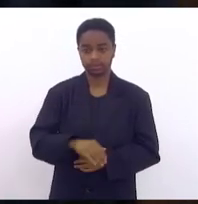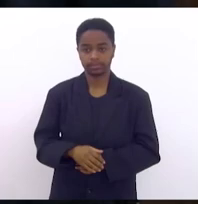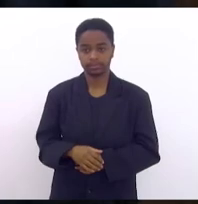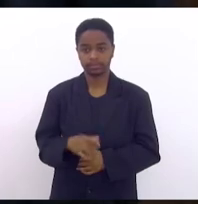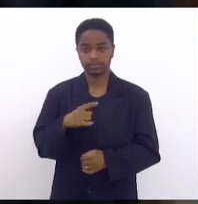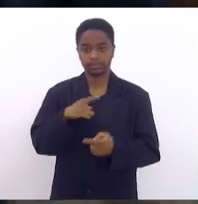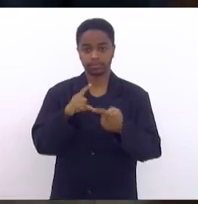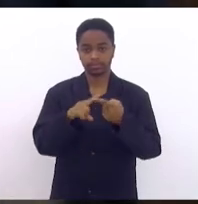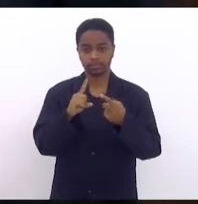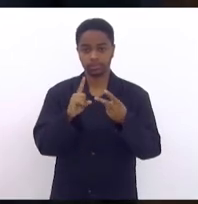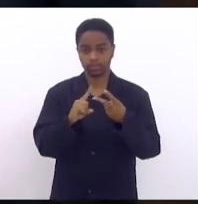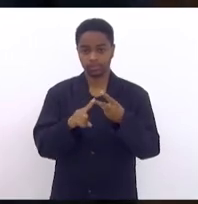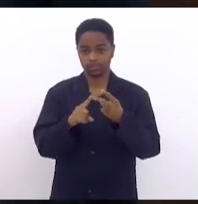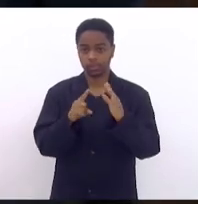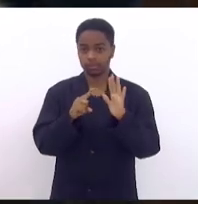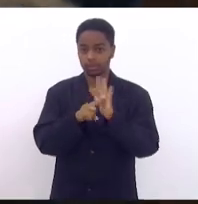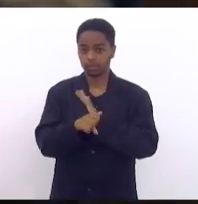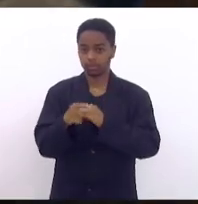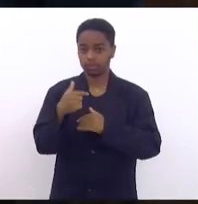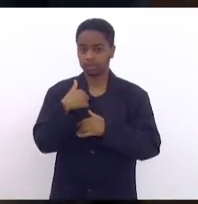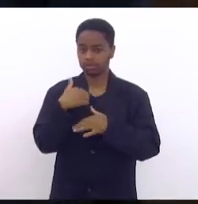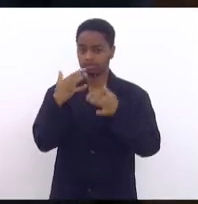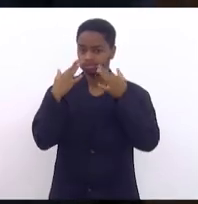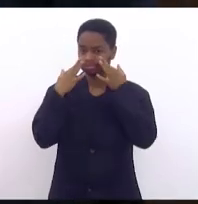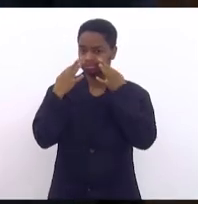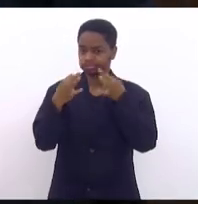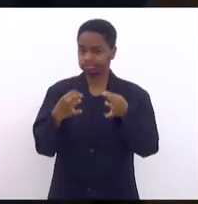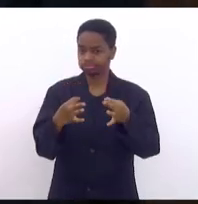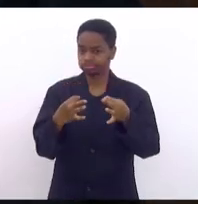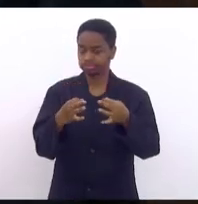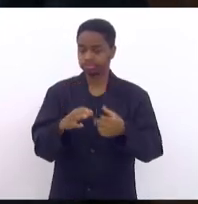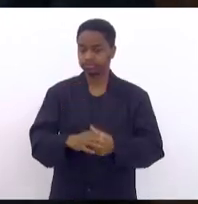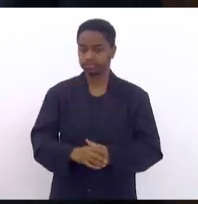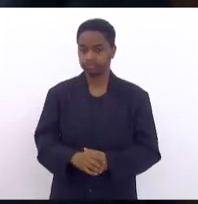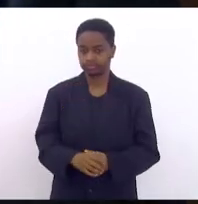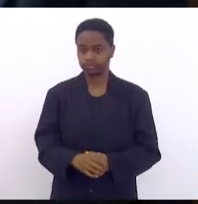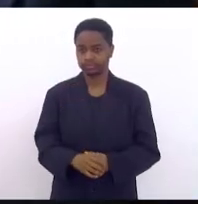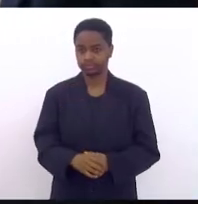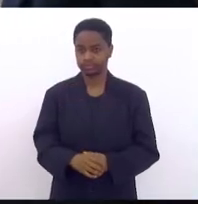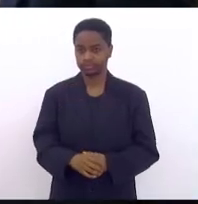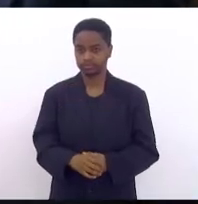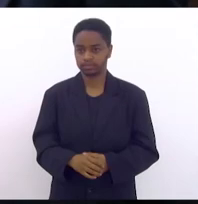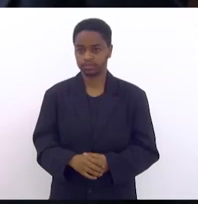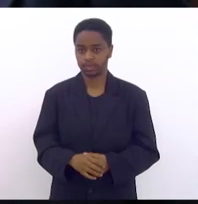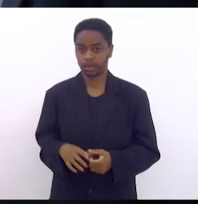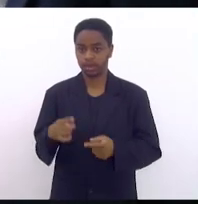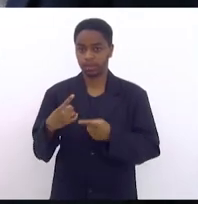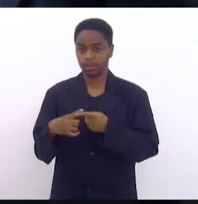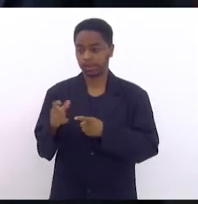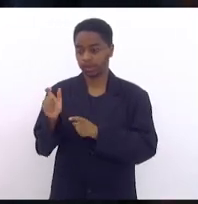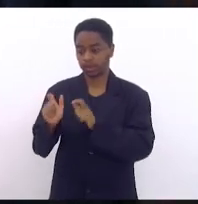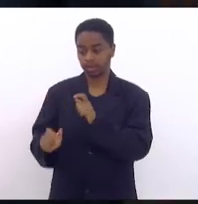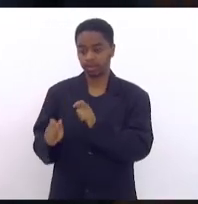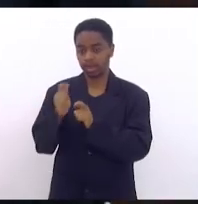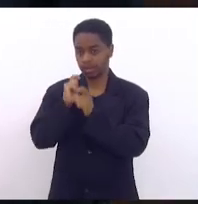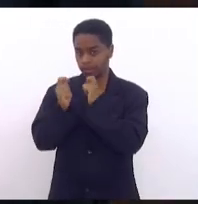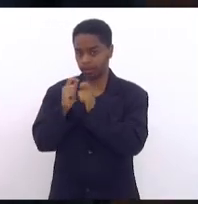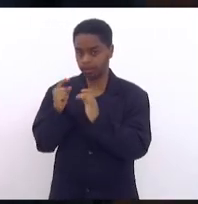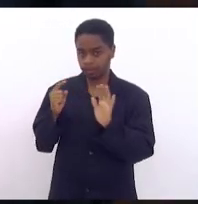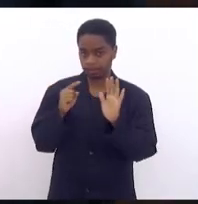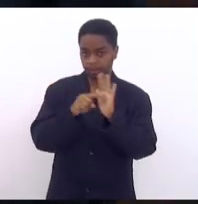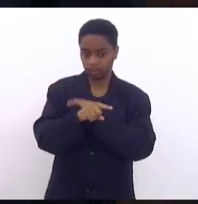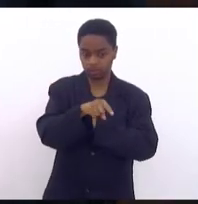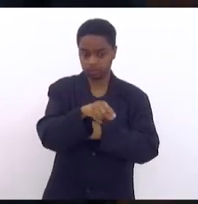duas perguntas me chamaram especialmente a atenção. A repórter pergunta ao secretário Vitor